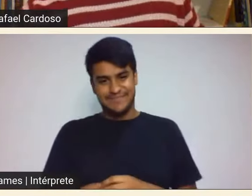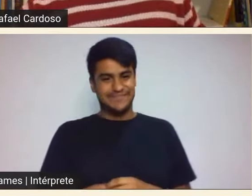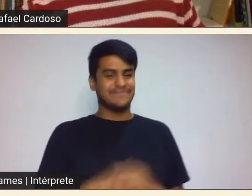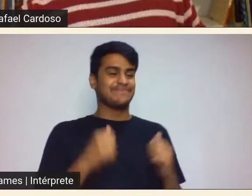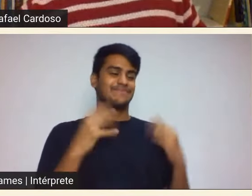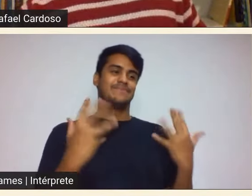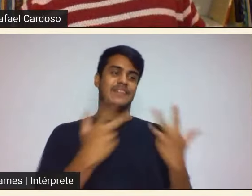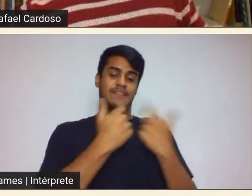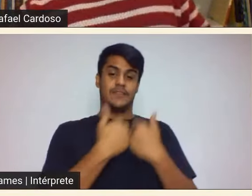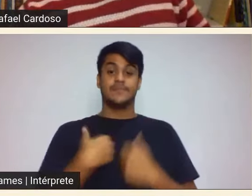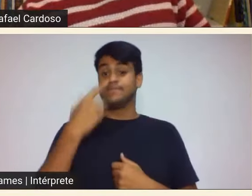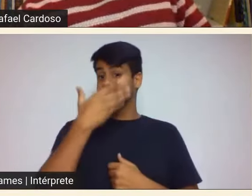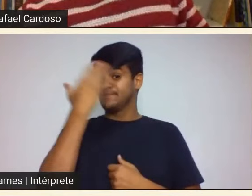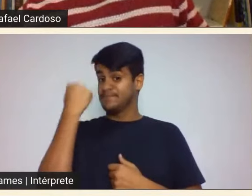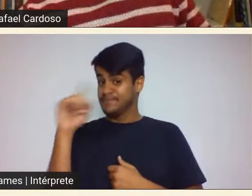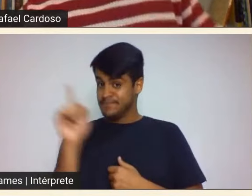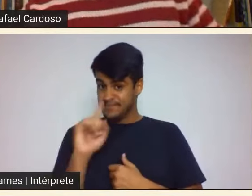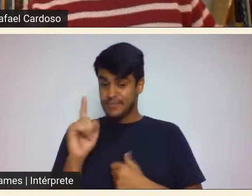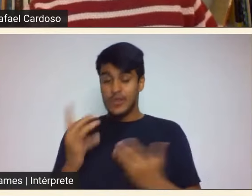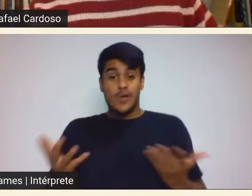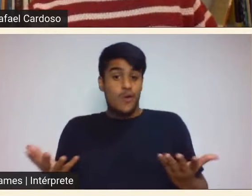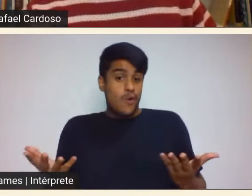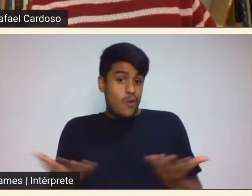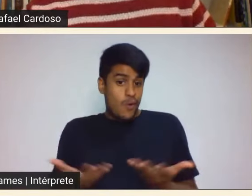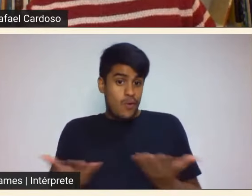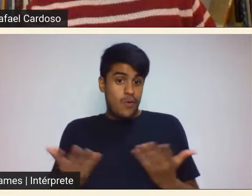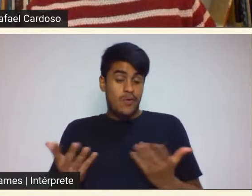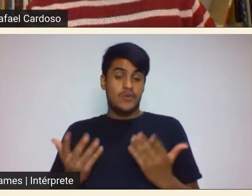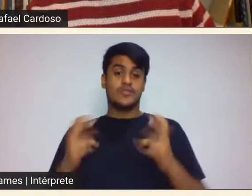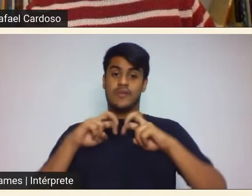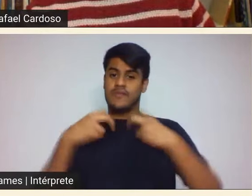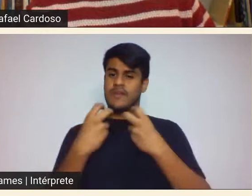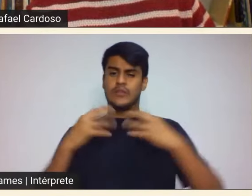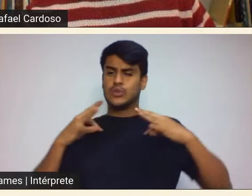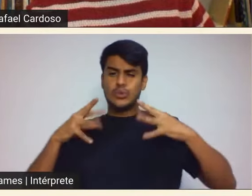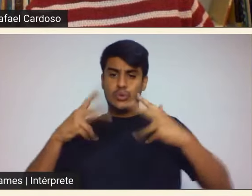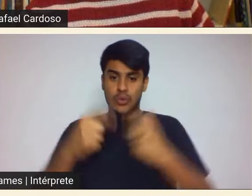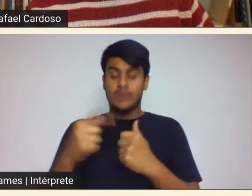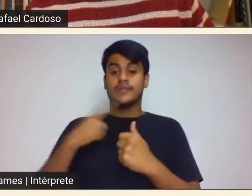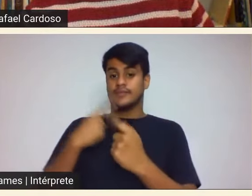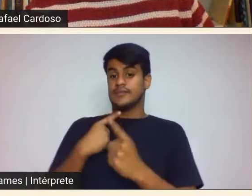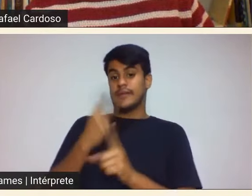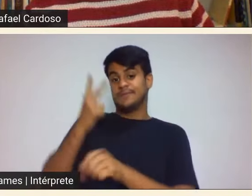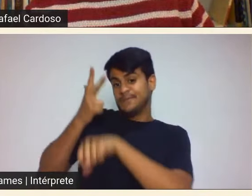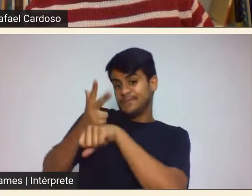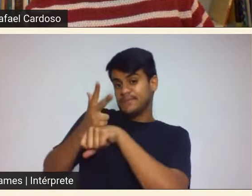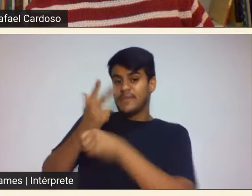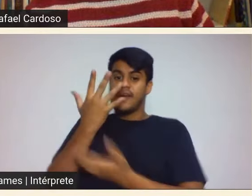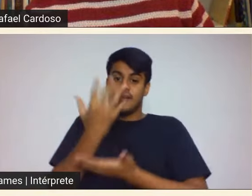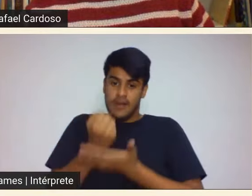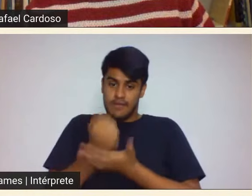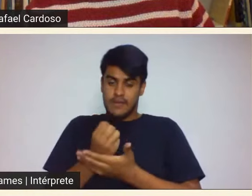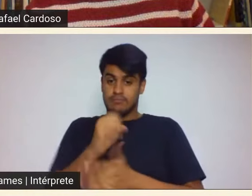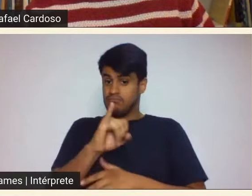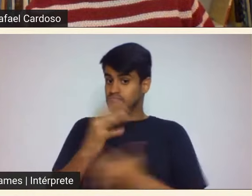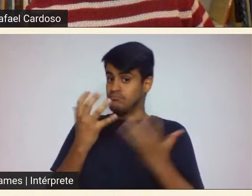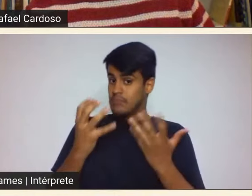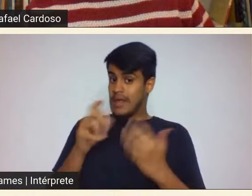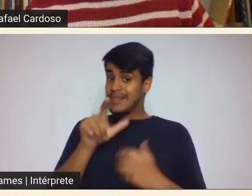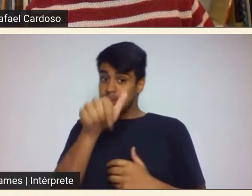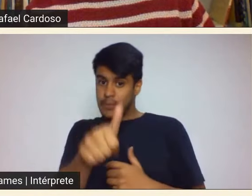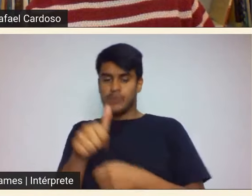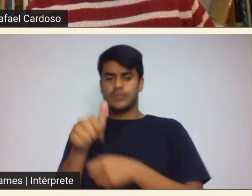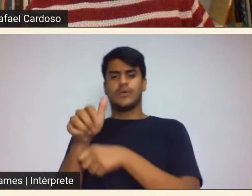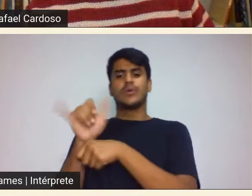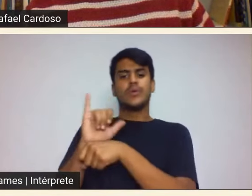Maravilhoso. Lembrando que o evento de hoje, todas as mesas estão gravadas para quem quiser acessar depois no